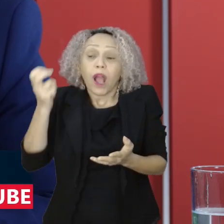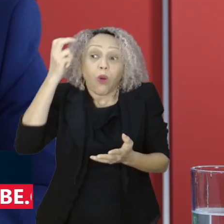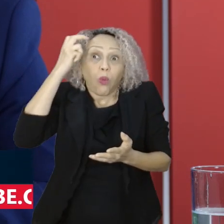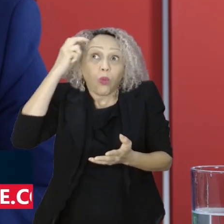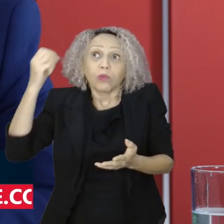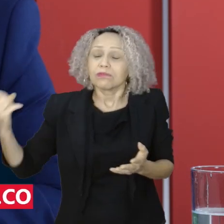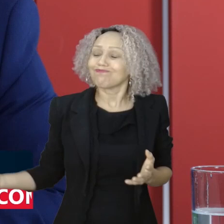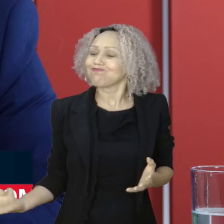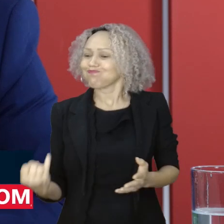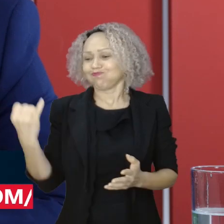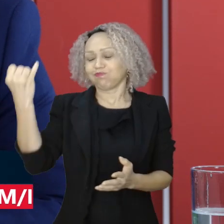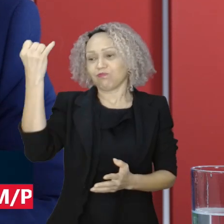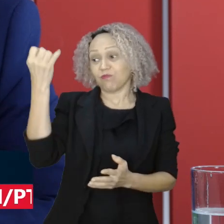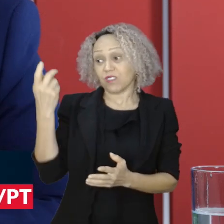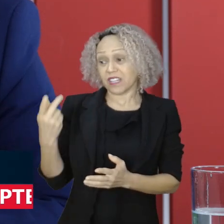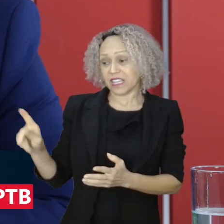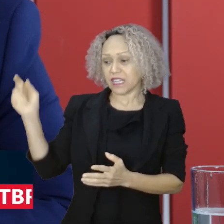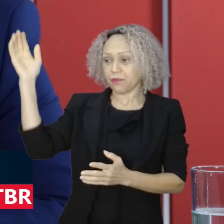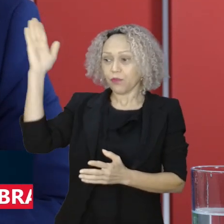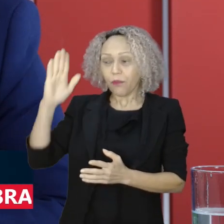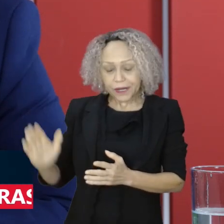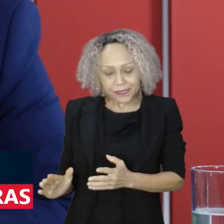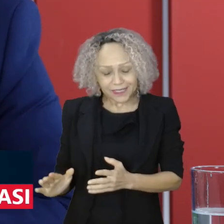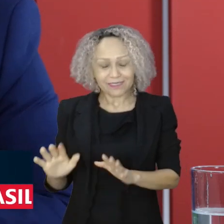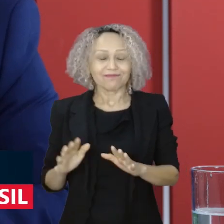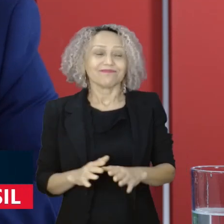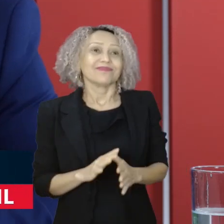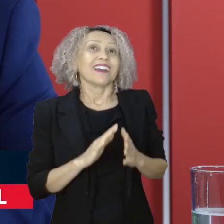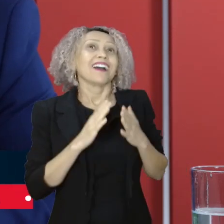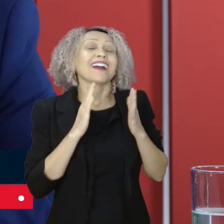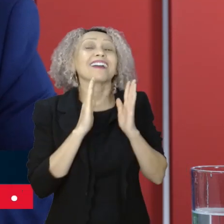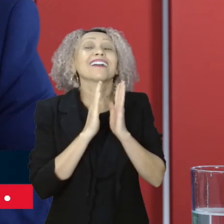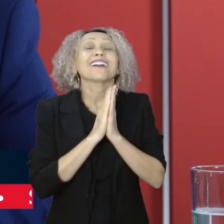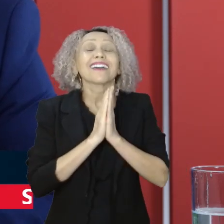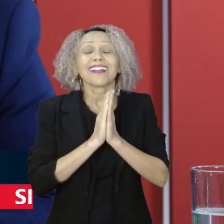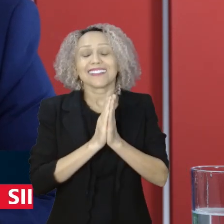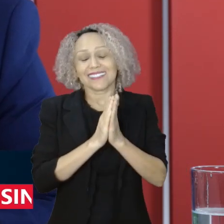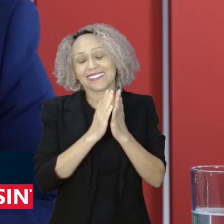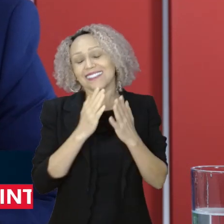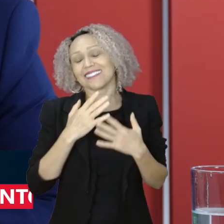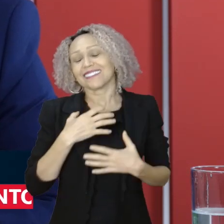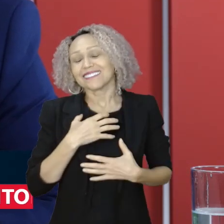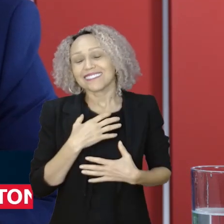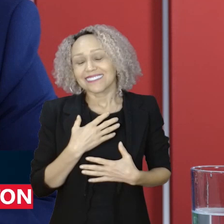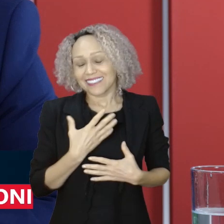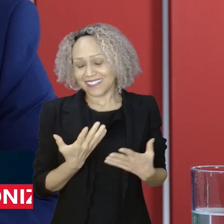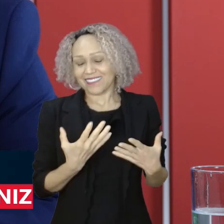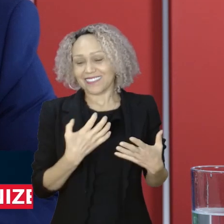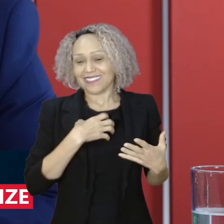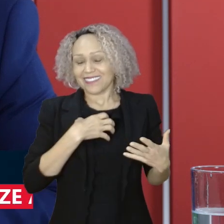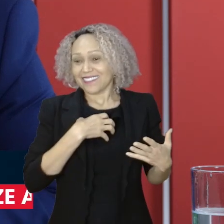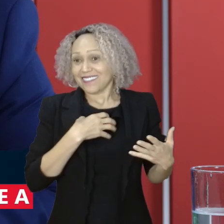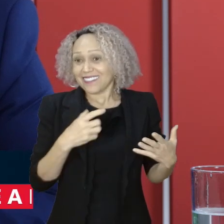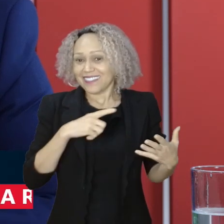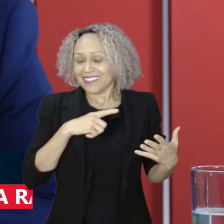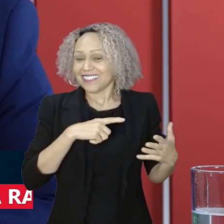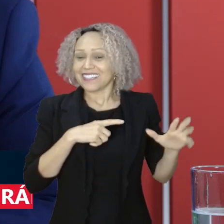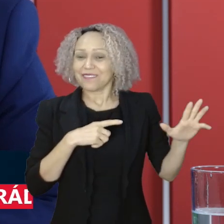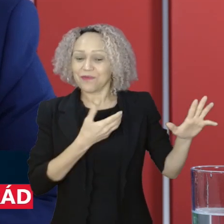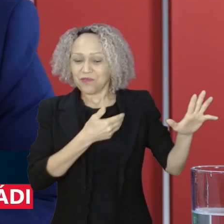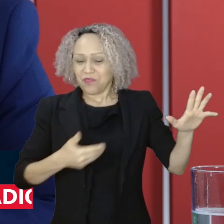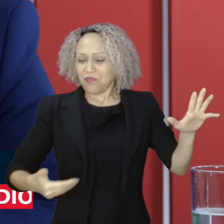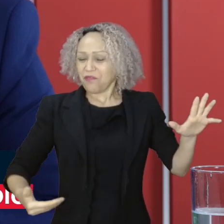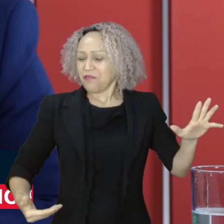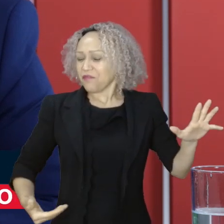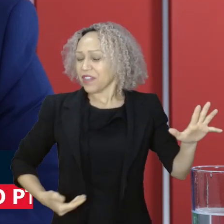Brasil e, felizmente, hoje nós temos um governo, um presidente que tem essa sensibilidade para que a gente possa entregar e garantir